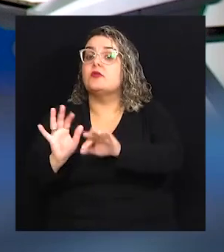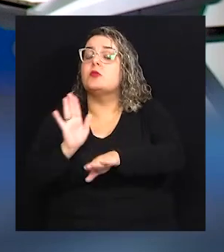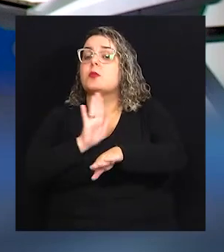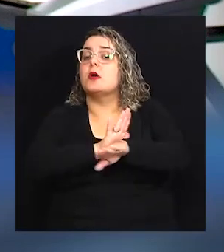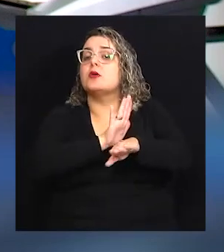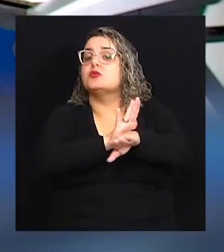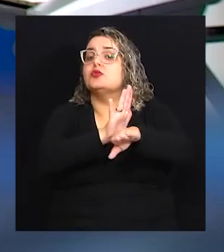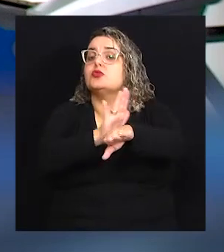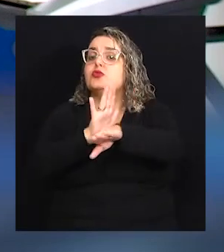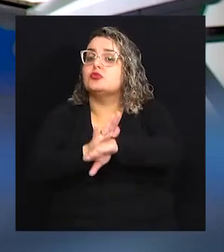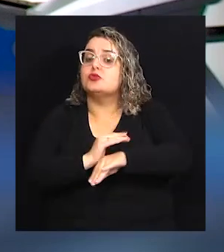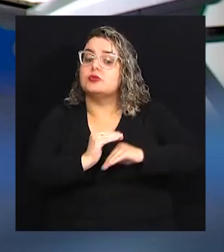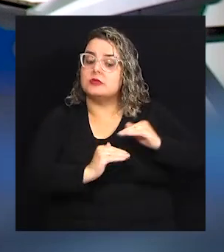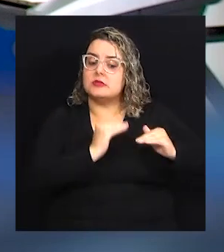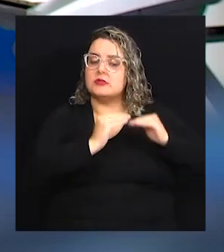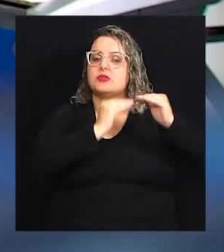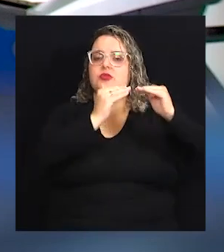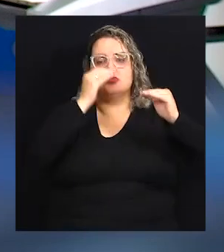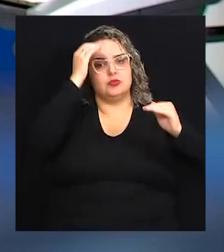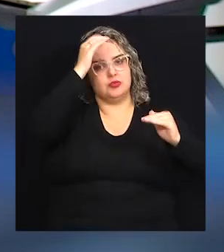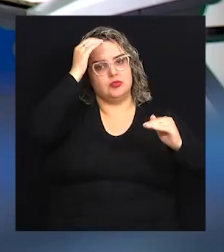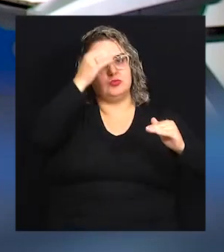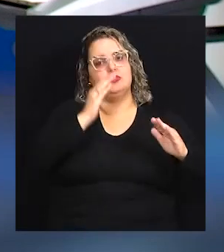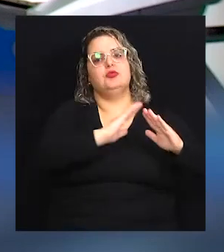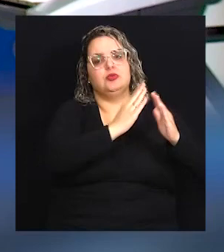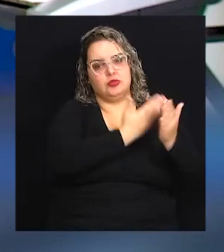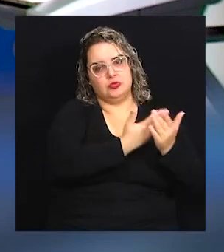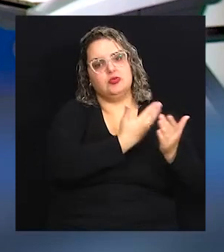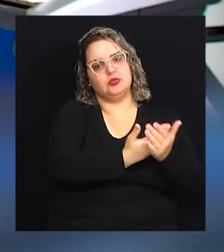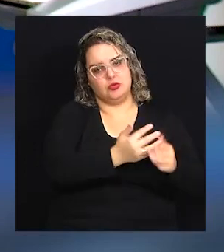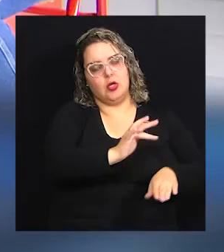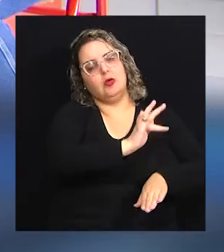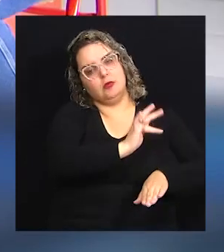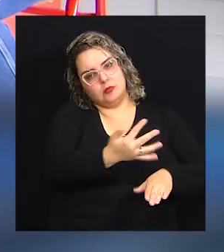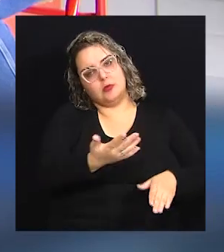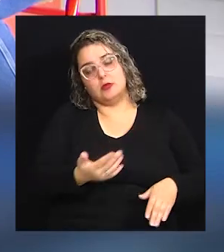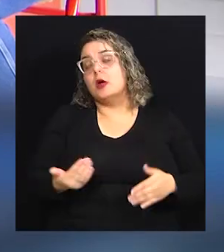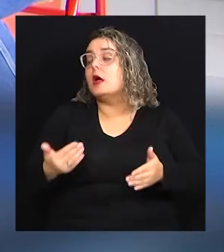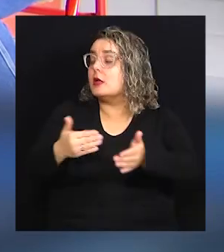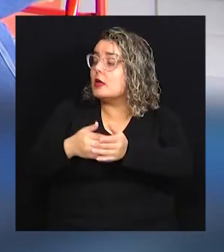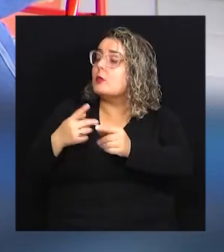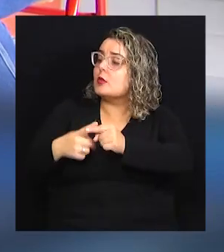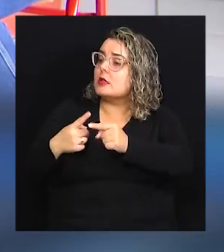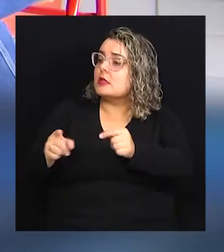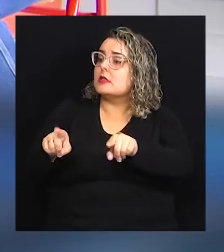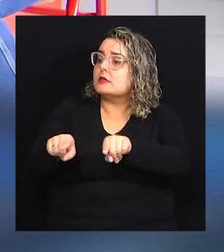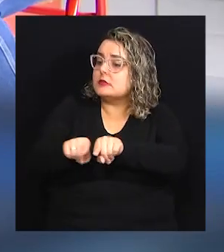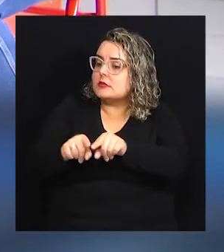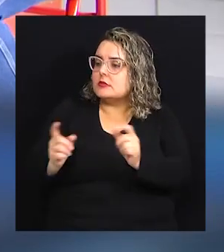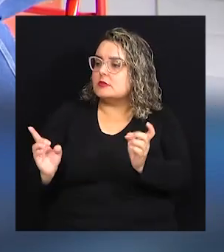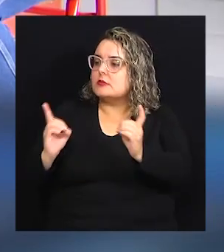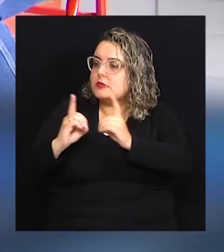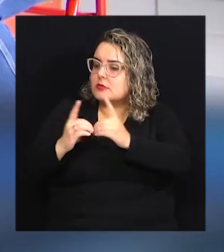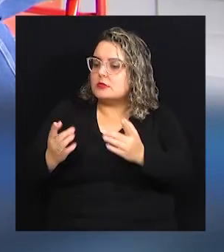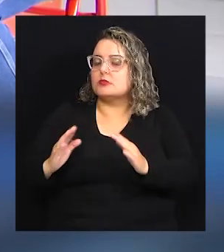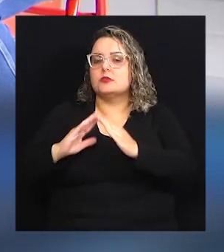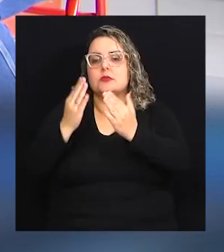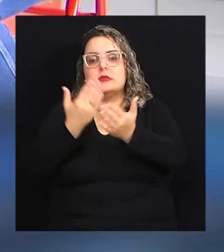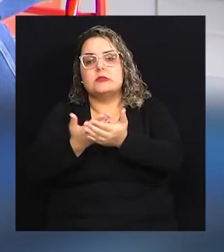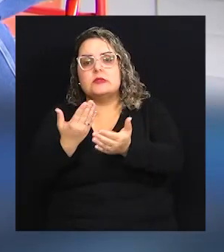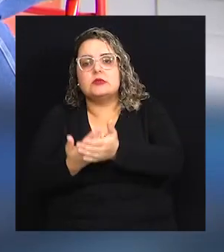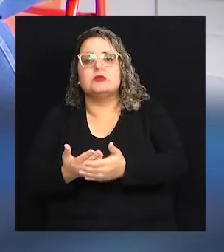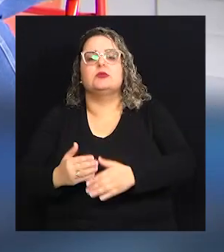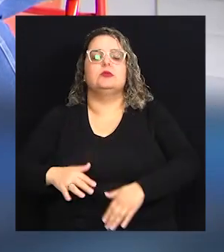vão auxiliar esse desenvolvimento cognitivo da criança. Até porque vocês acabam tendo essa proximidade, parceria com as escolas